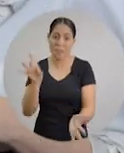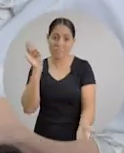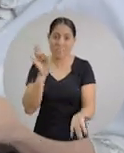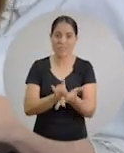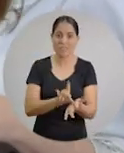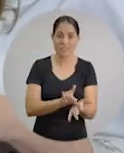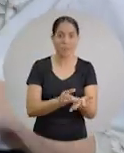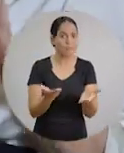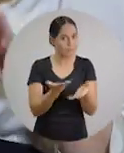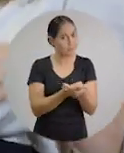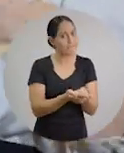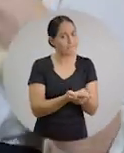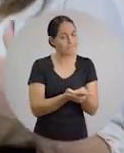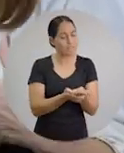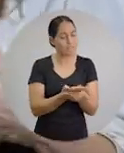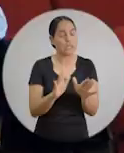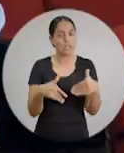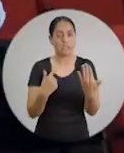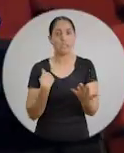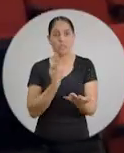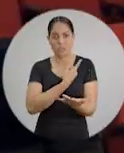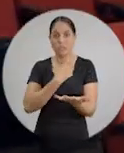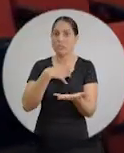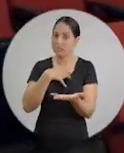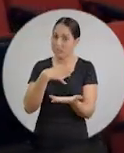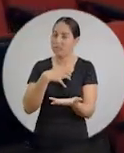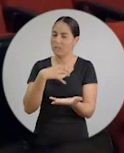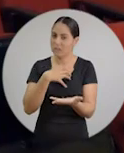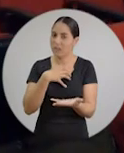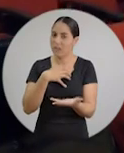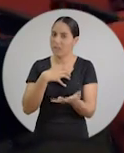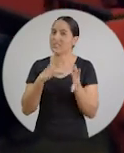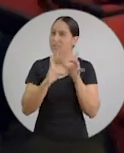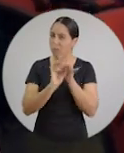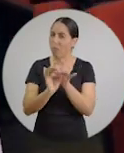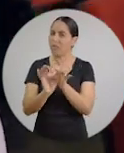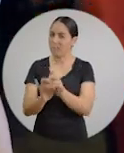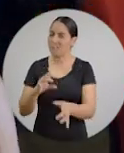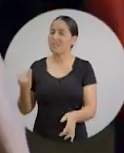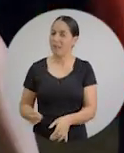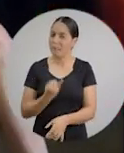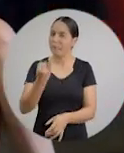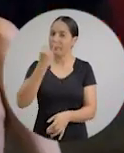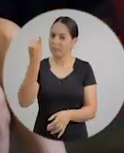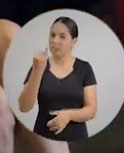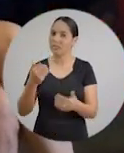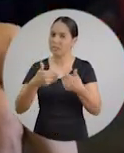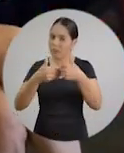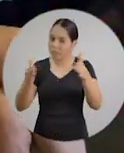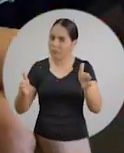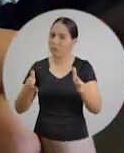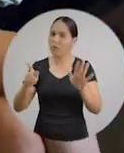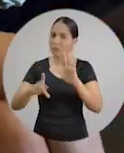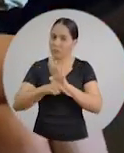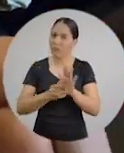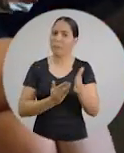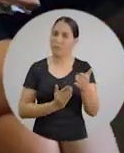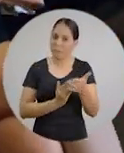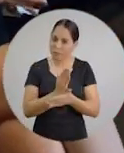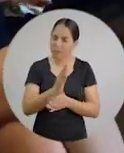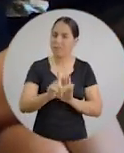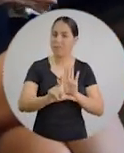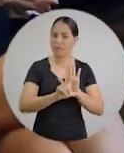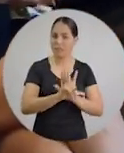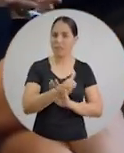registrado como feminicídio, então já é alarmante, mesmo dentro desse contexto. A gente percebe a importância, sim, da criação desse tipo penal em